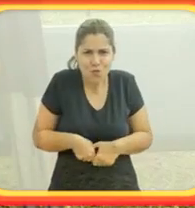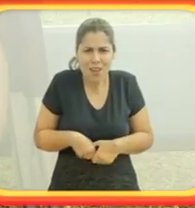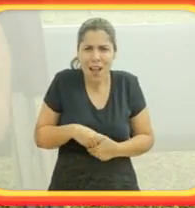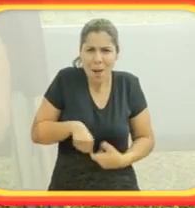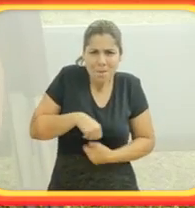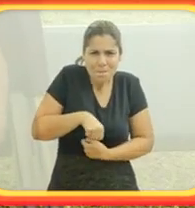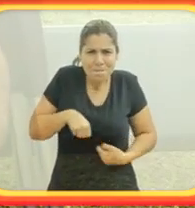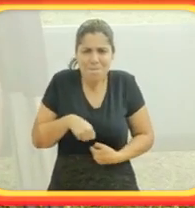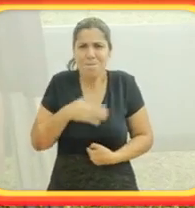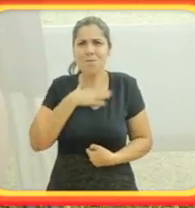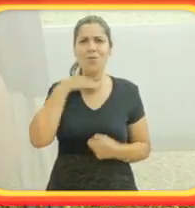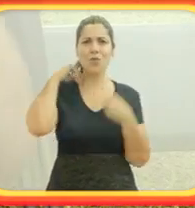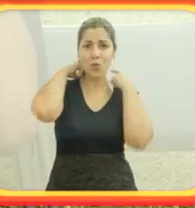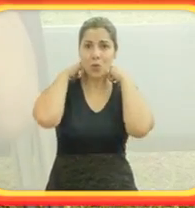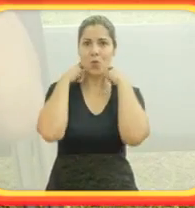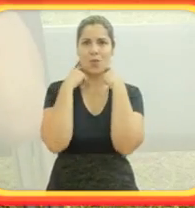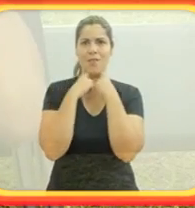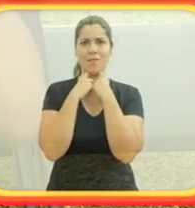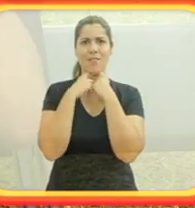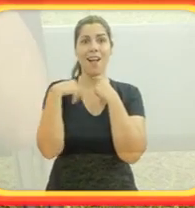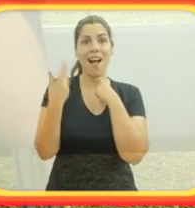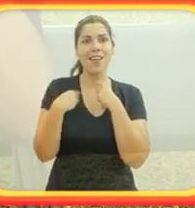amarrar aqui no tórax